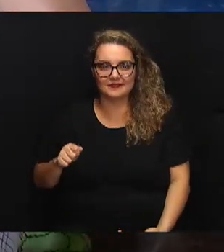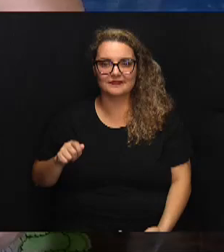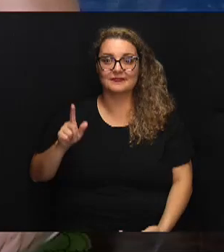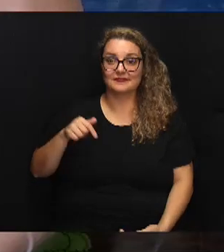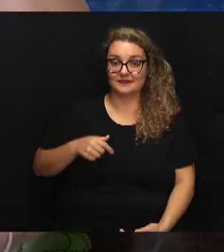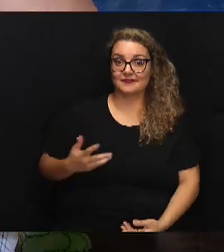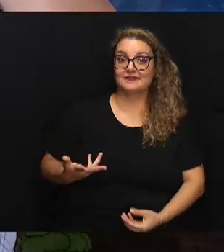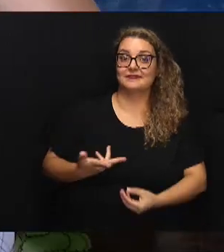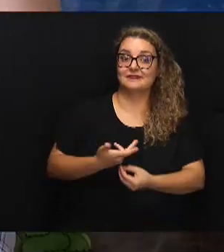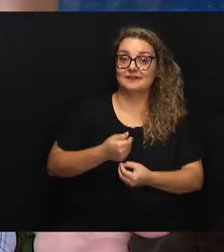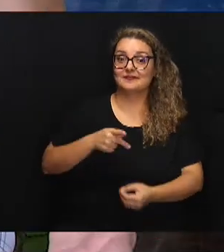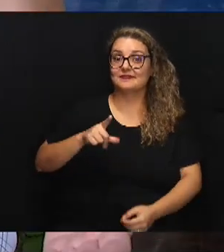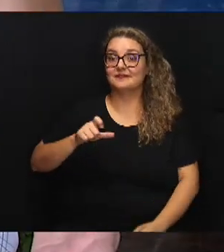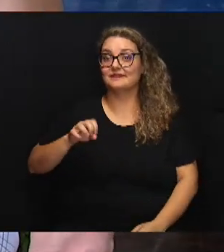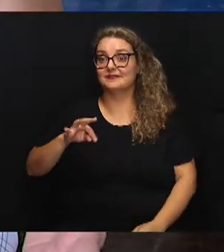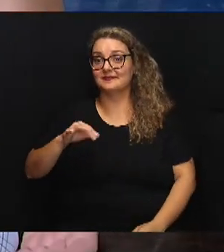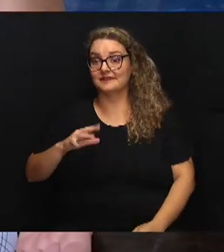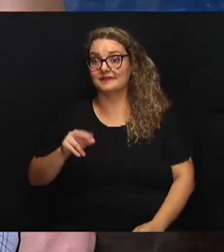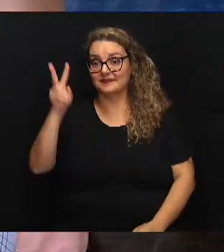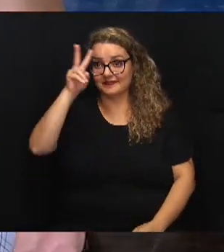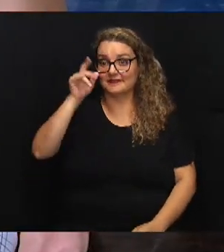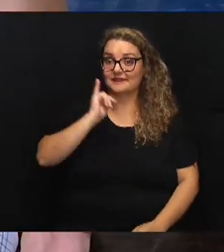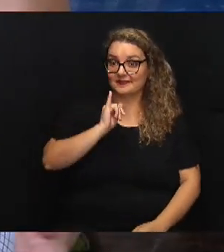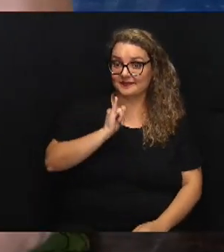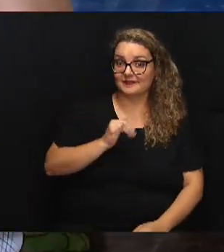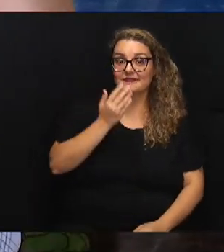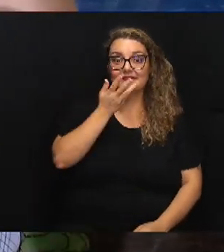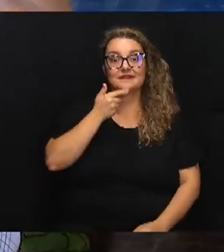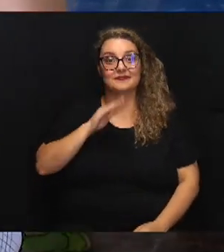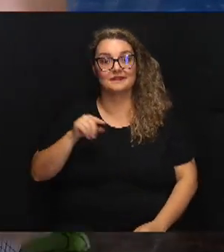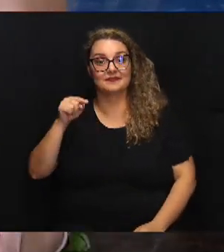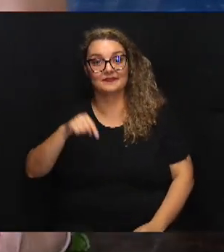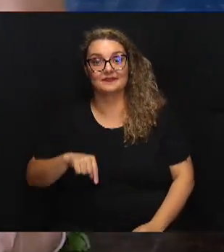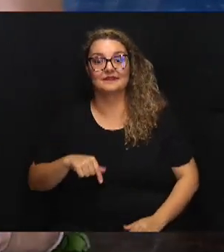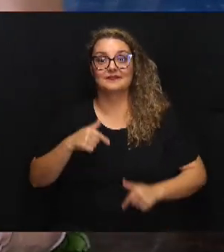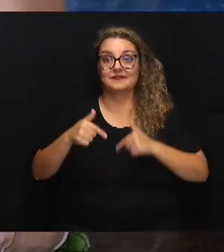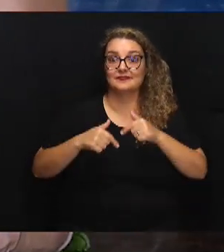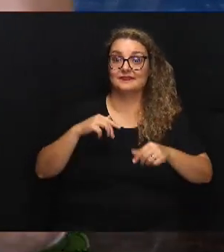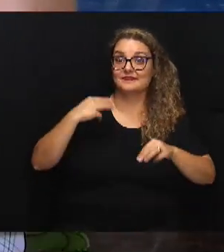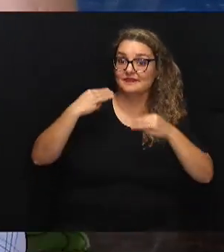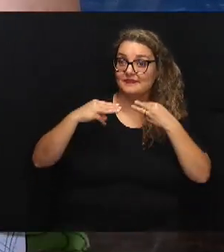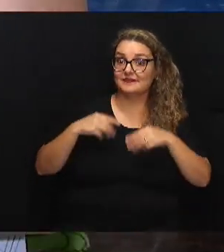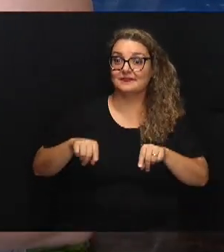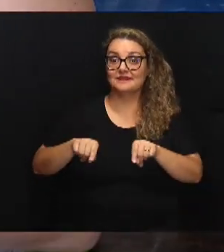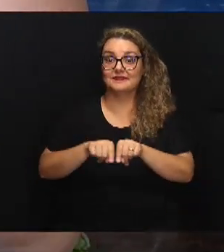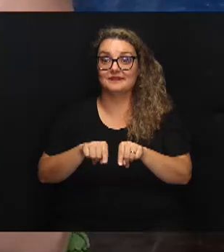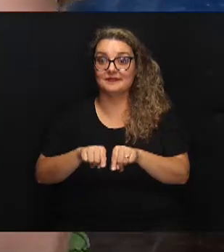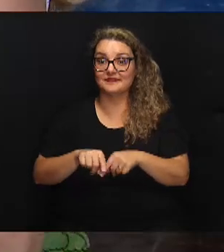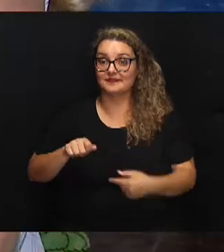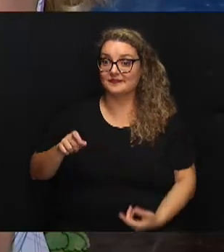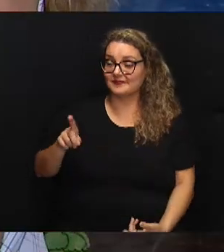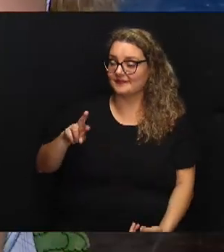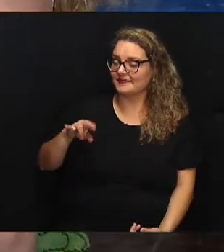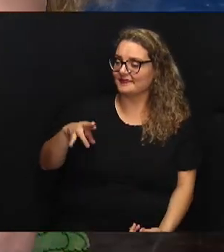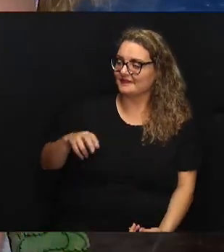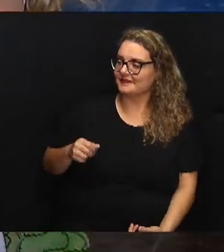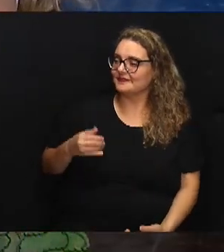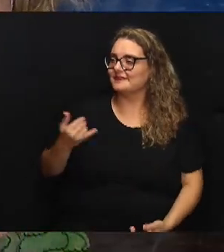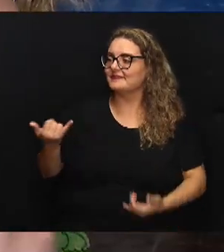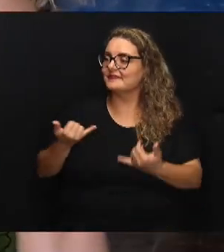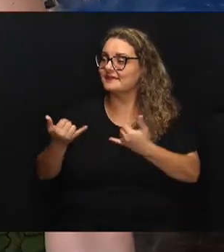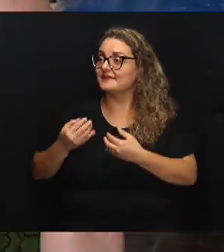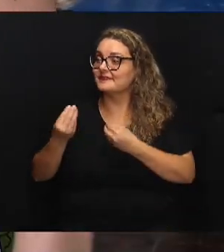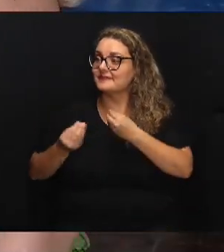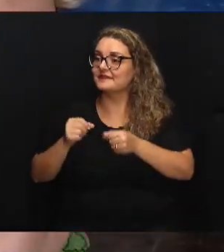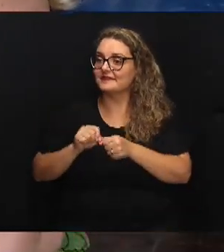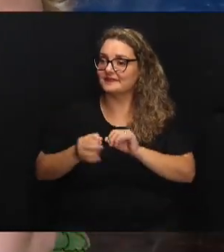artista plástica e é contadora de histórias aqui para as crianças, trabalha musicalidade também. Adriana, conta pra gente como é que você faz essas